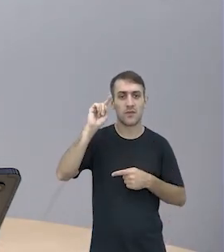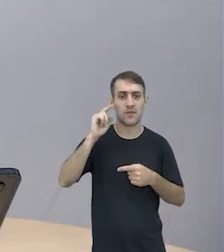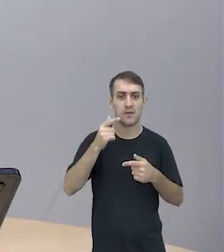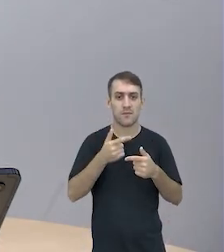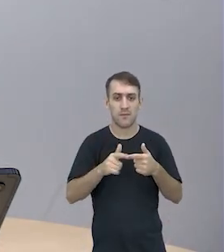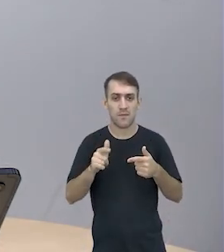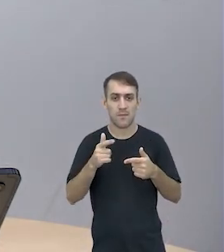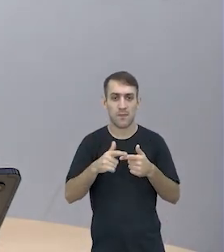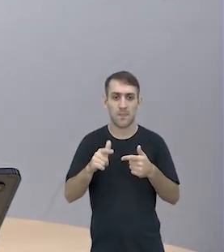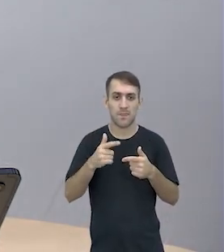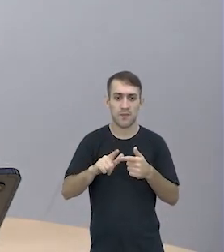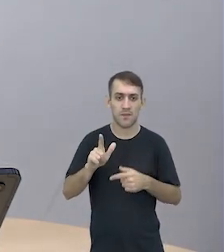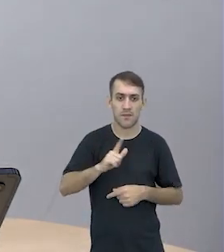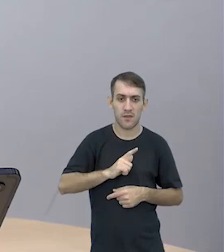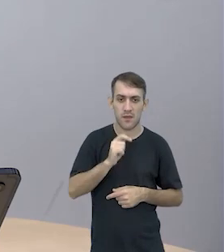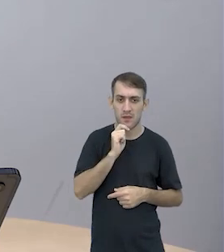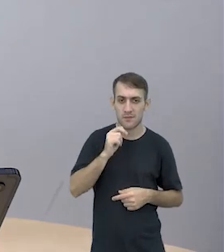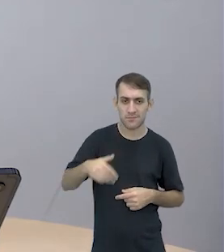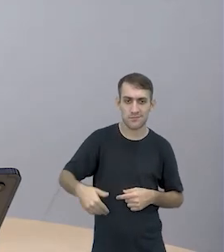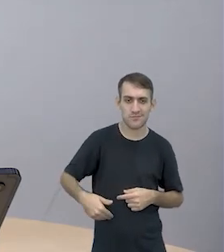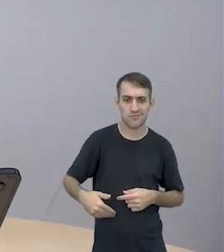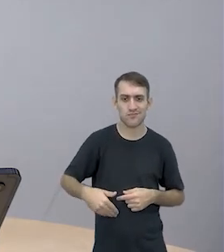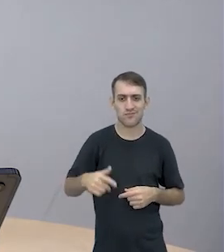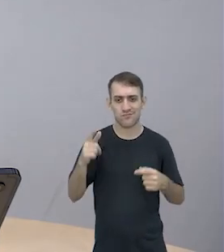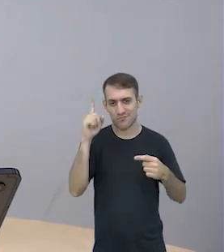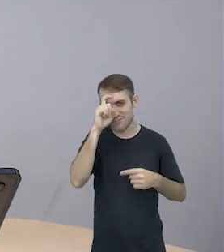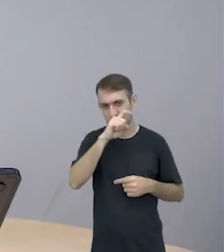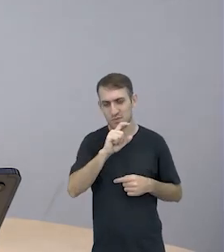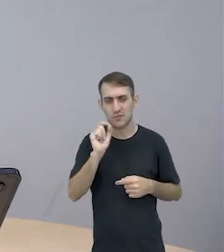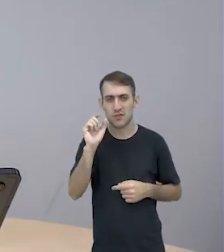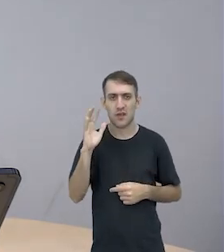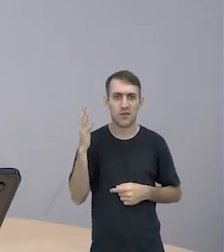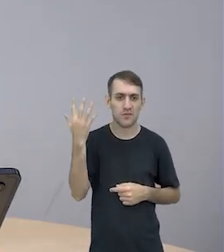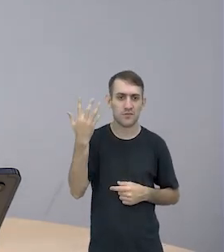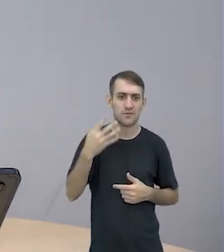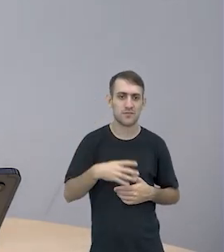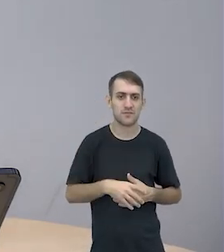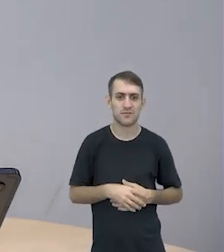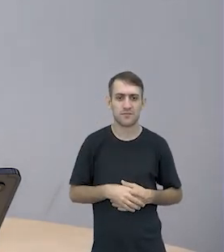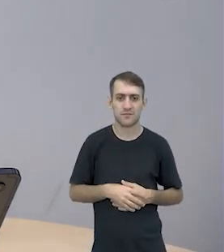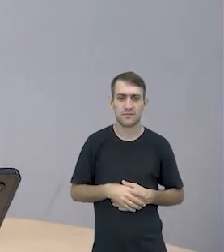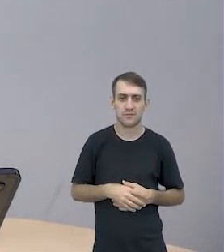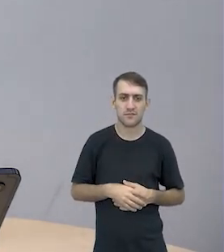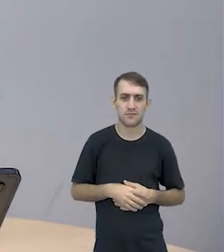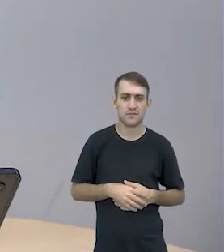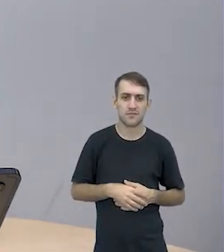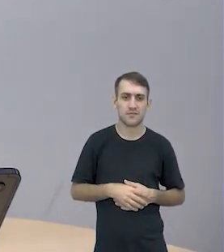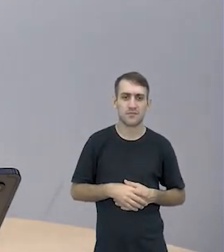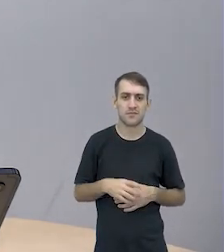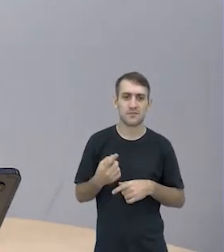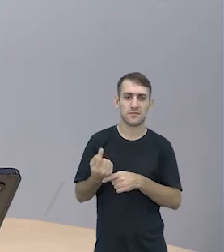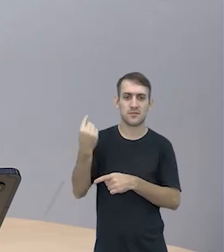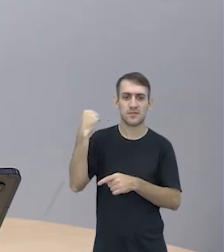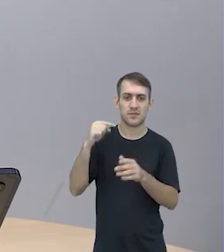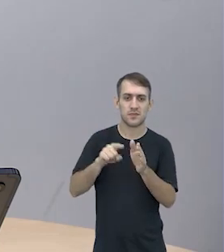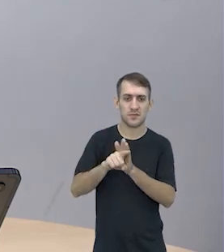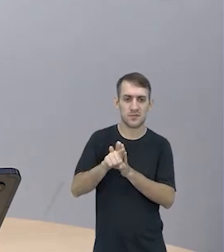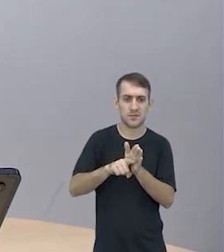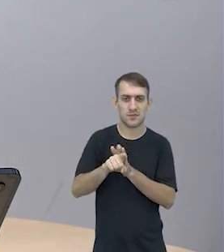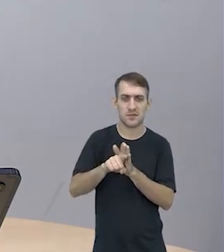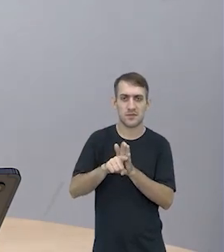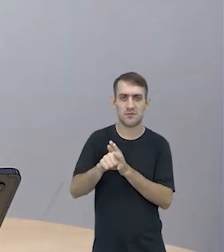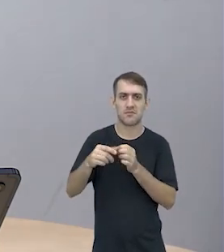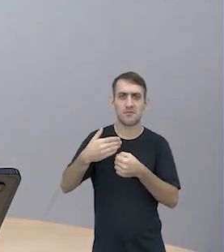da fome ainda é gritante. O que você acha que aconteceu aí, daquela pesquisa das batatas? Foi